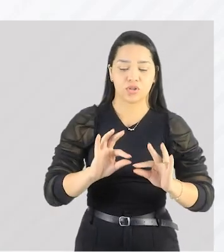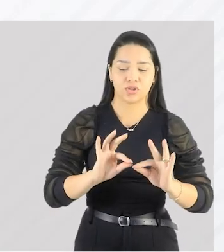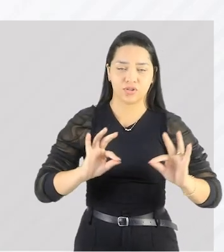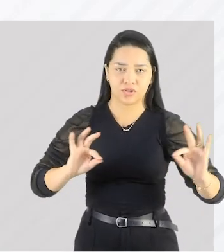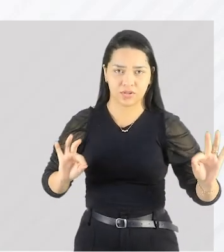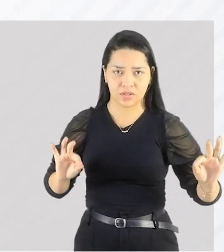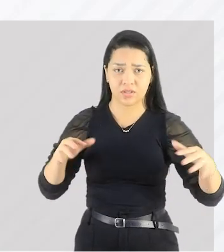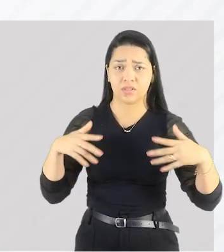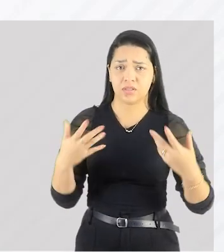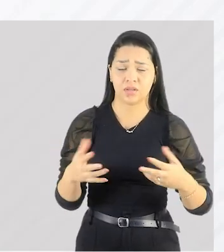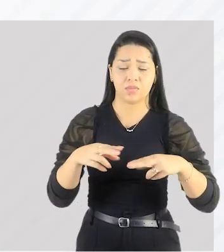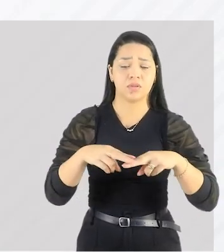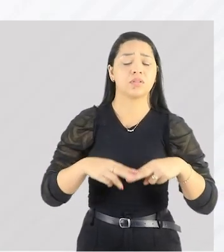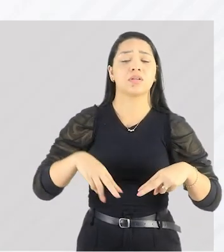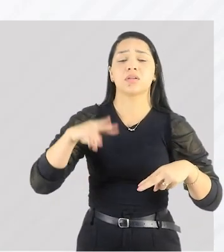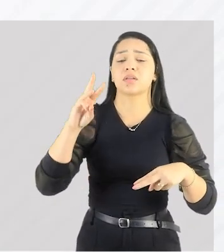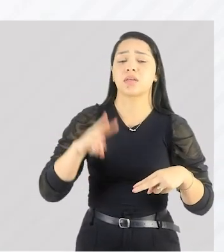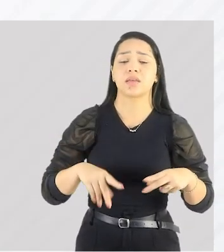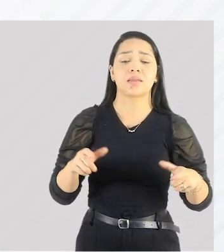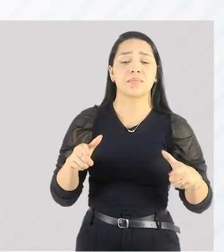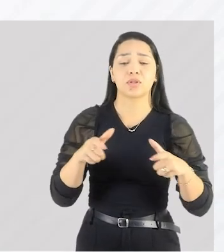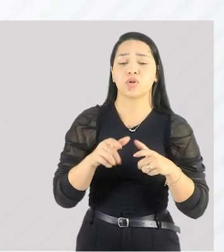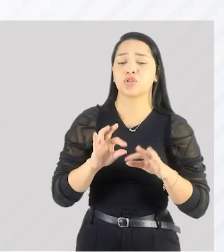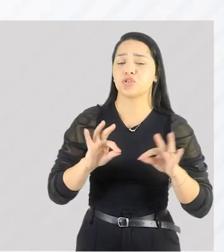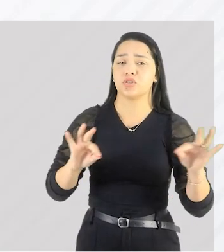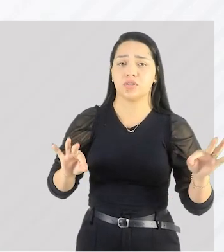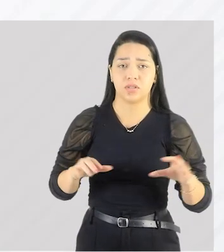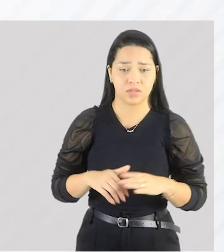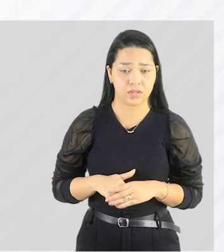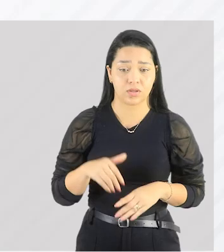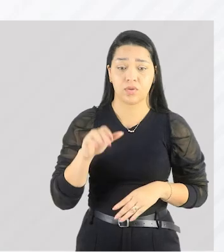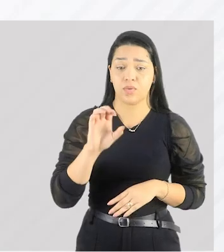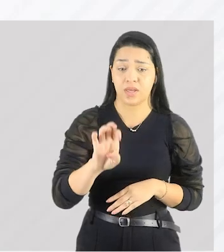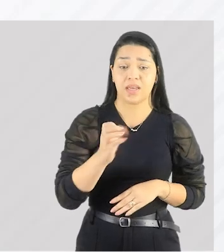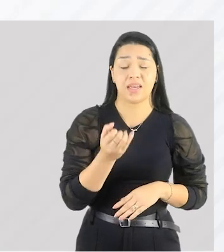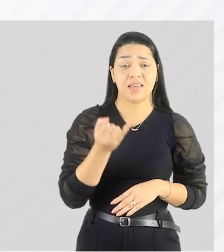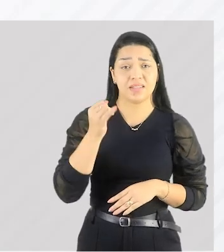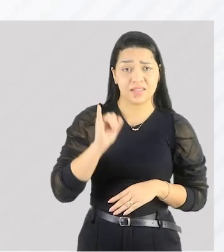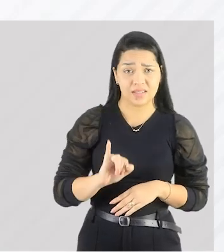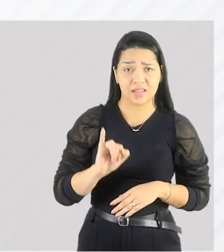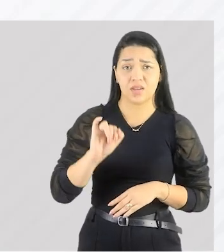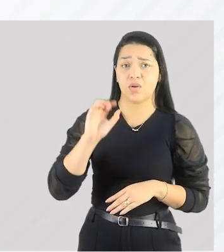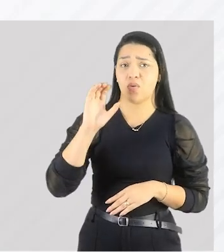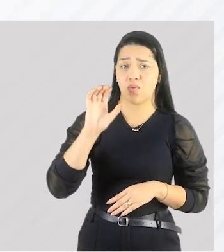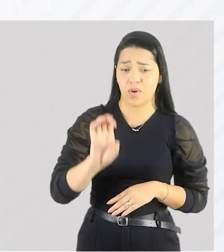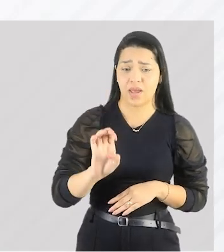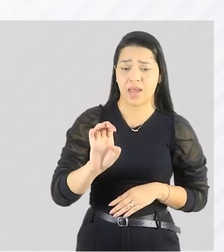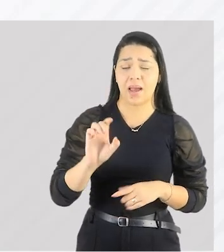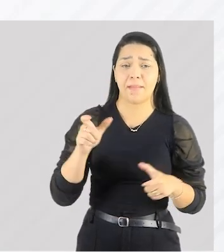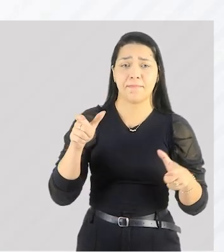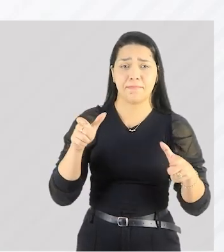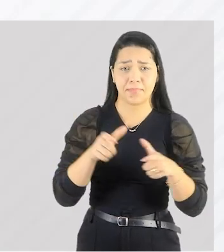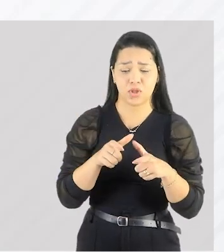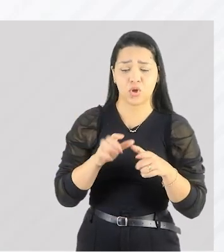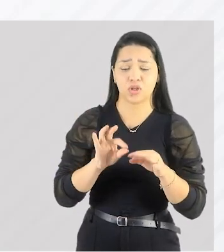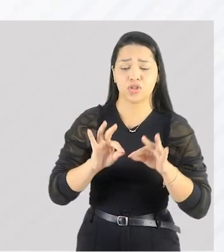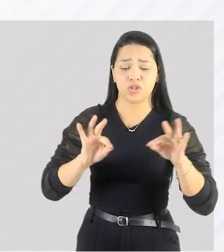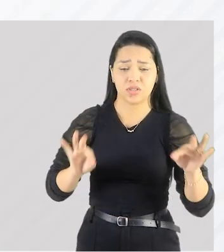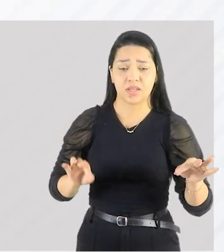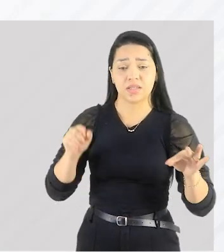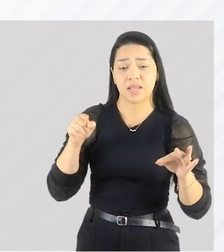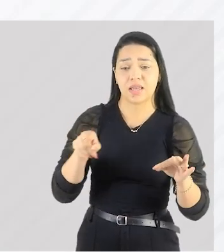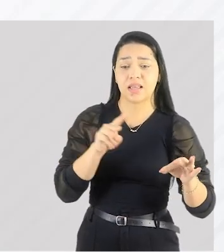força gravitacional está pequena sobre esse corpo, tá ok? E quanto menor a distância, quanto